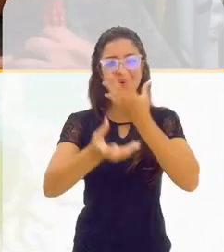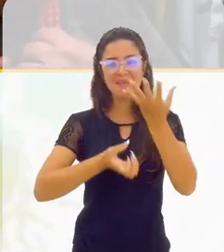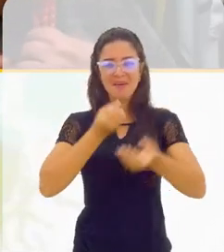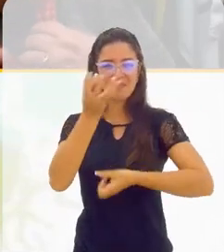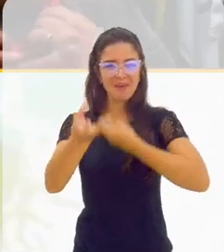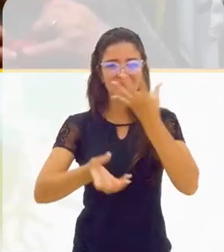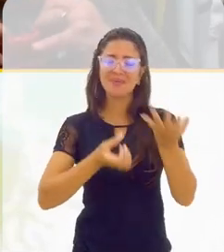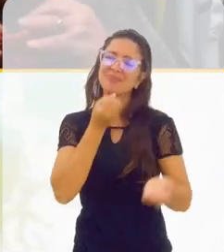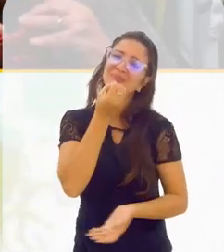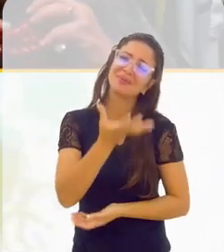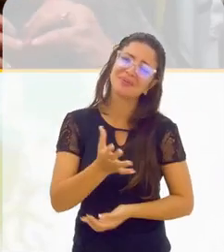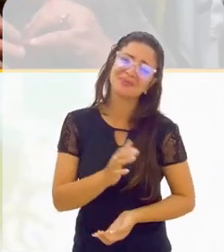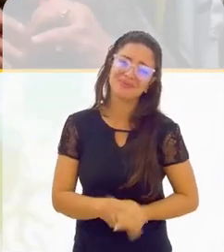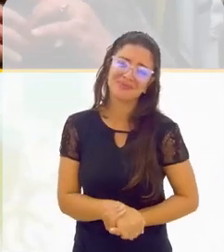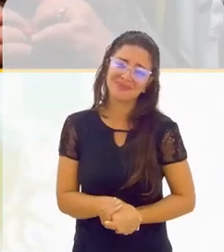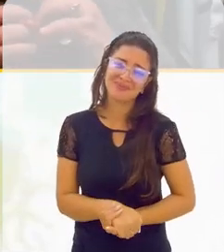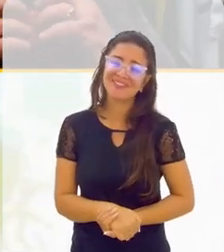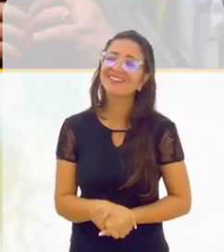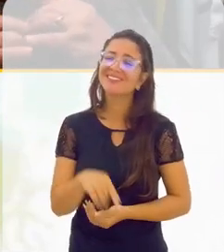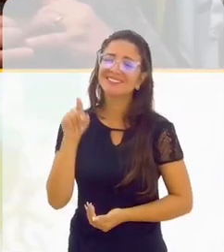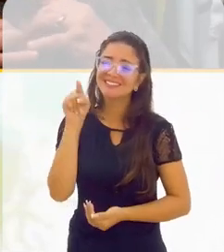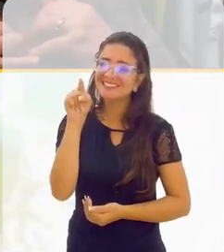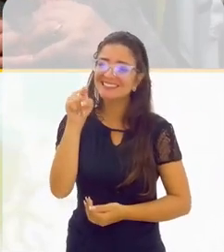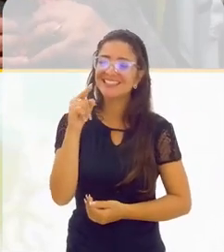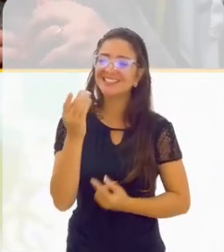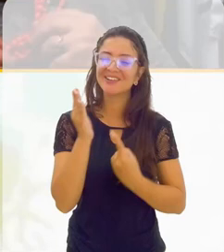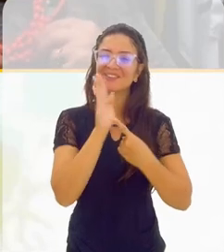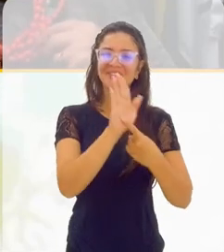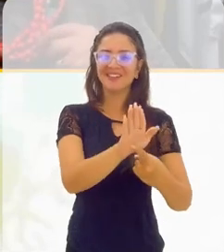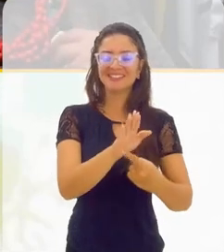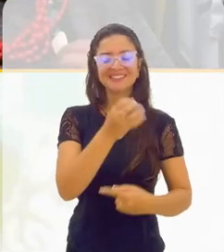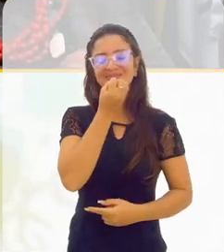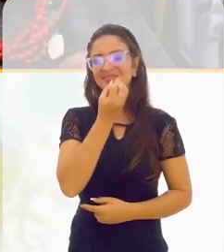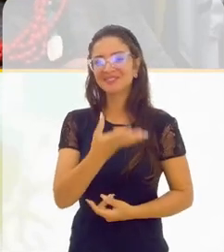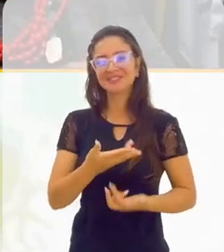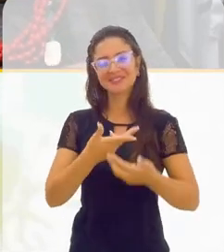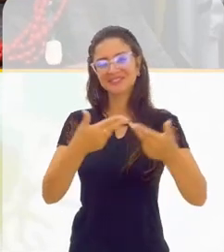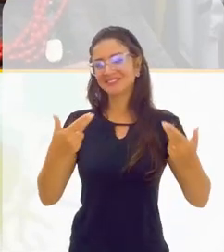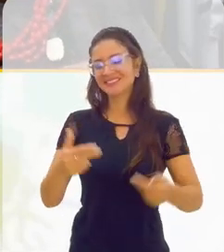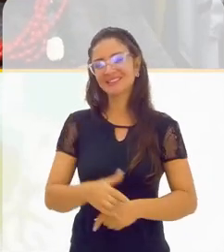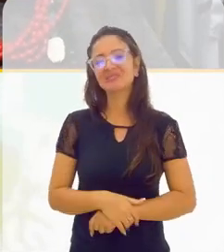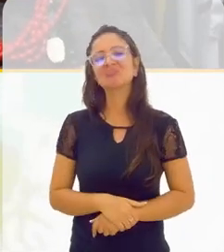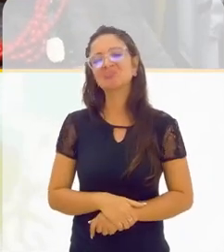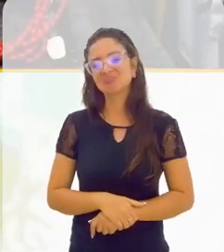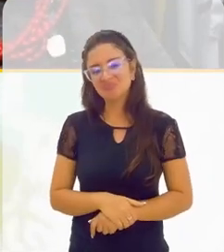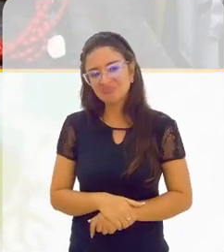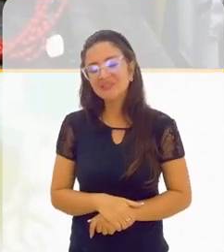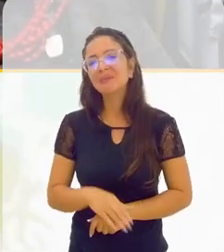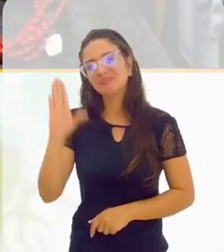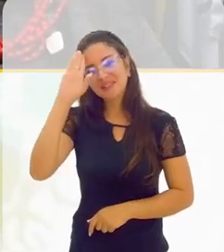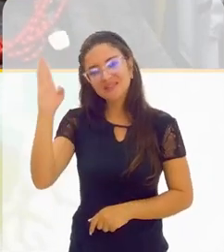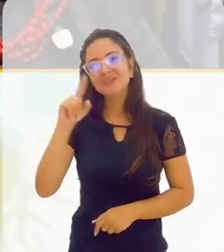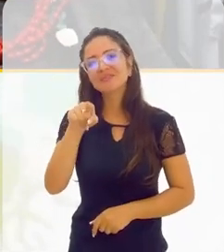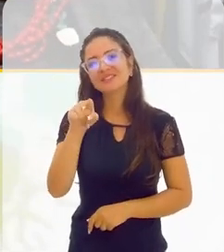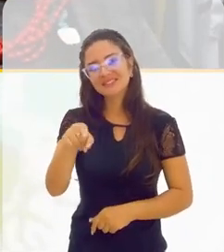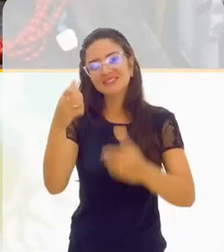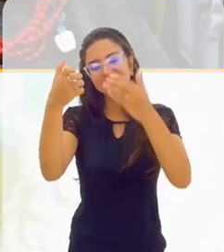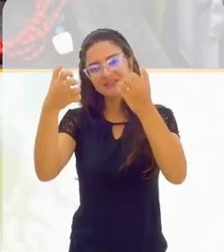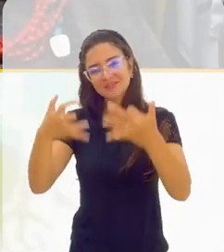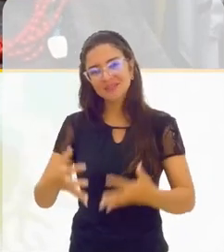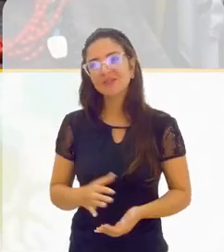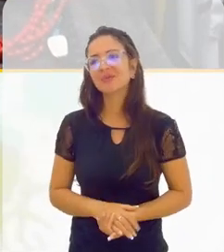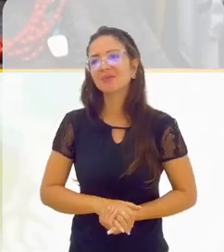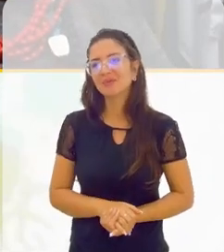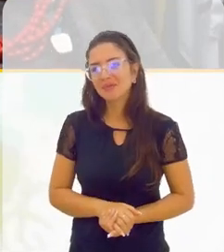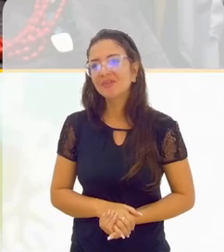você eu acho que você já tá mostrando tudo para gente O principal você já tá mostrando e o motivo de você